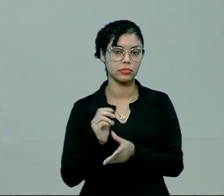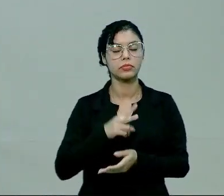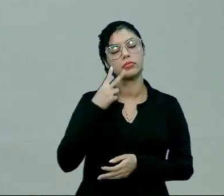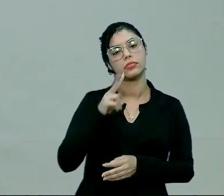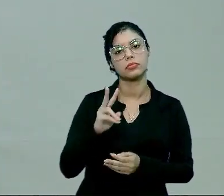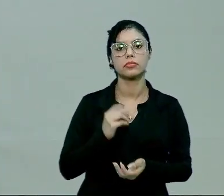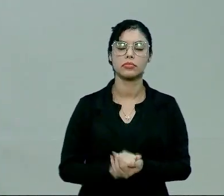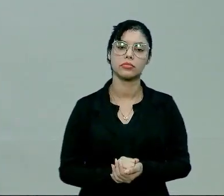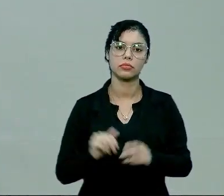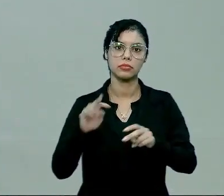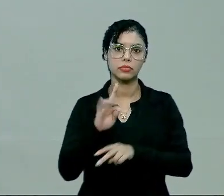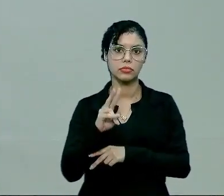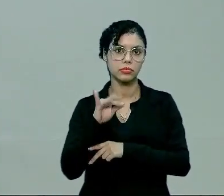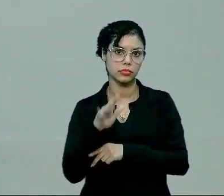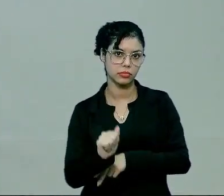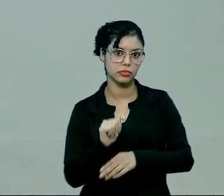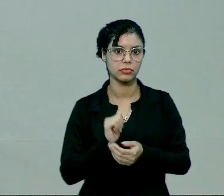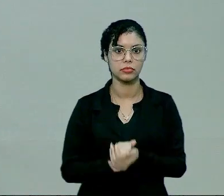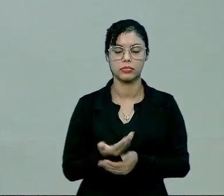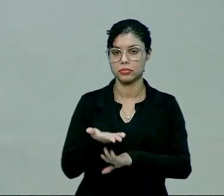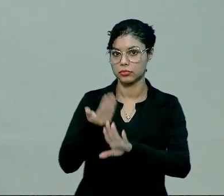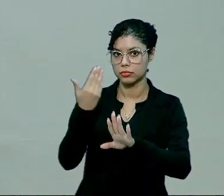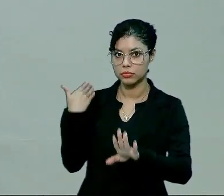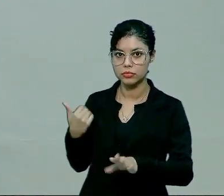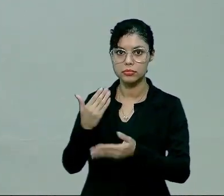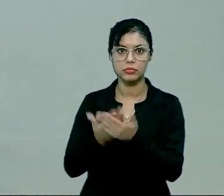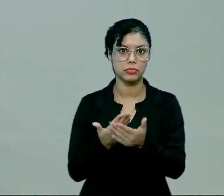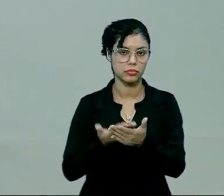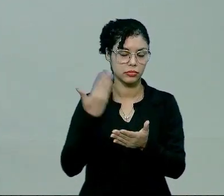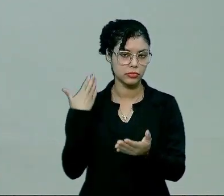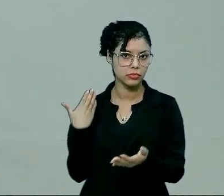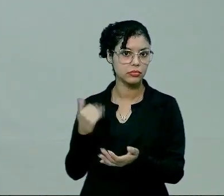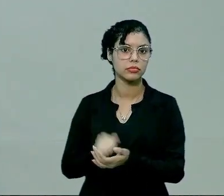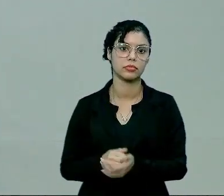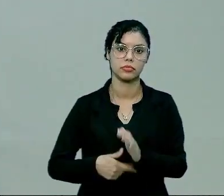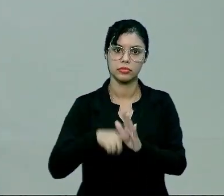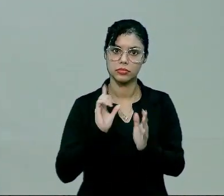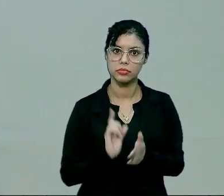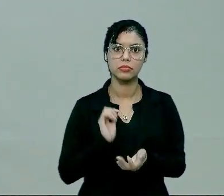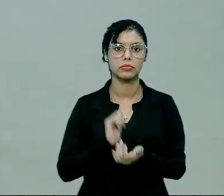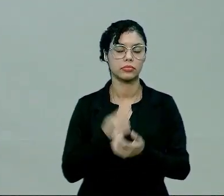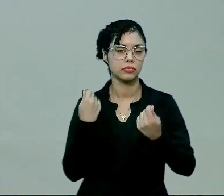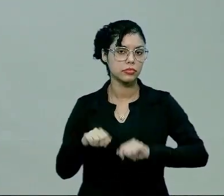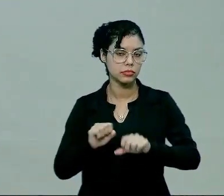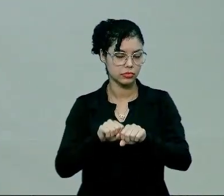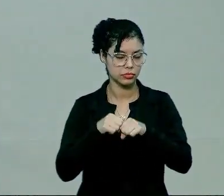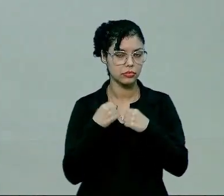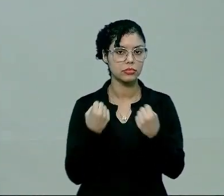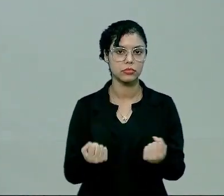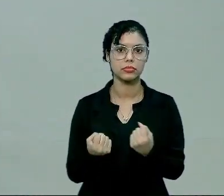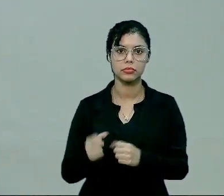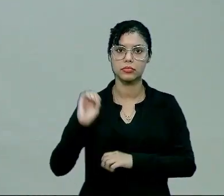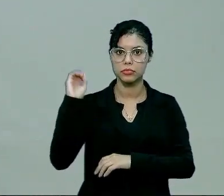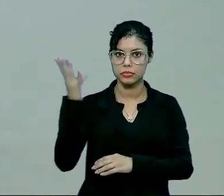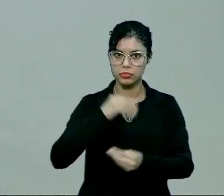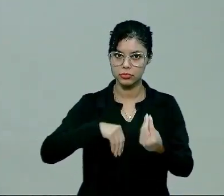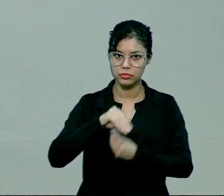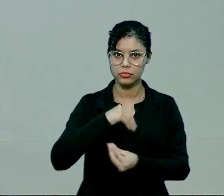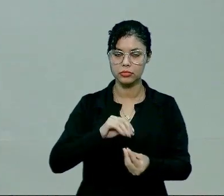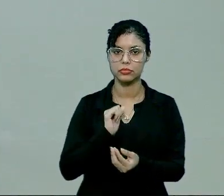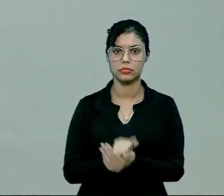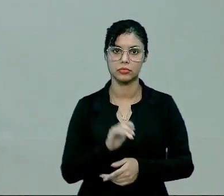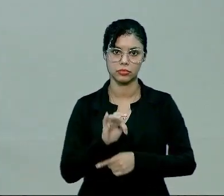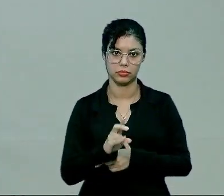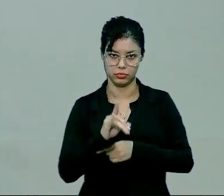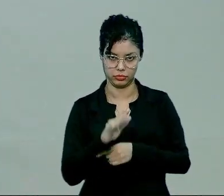vimos em termoquímica. Lá na termoquímica, a energia no reagente ela precisa ser quebrada, logo a reação é